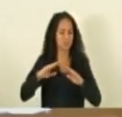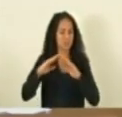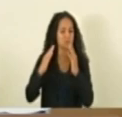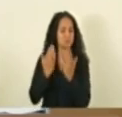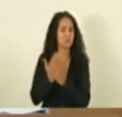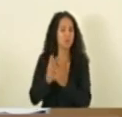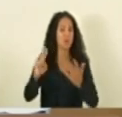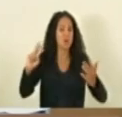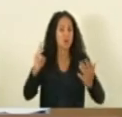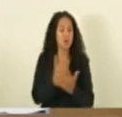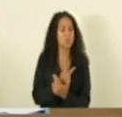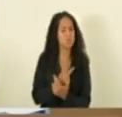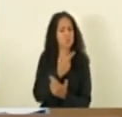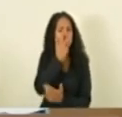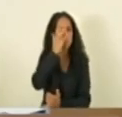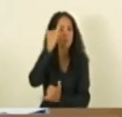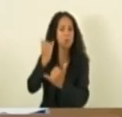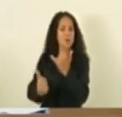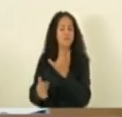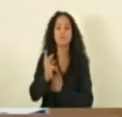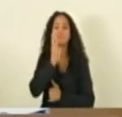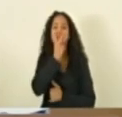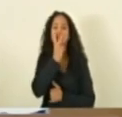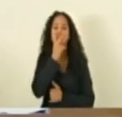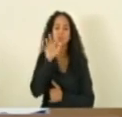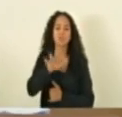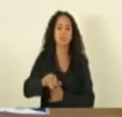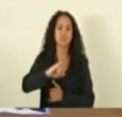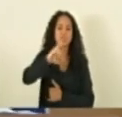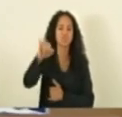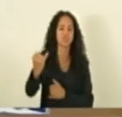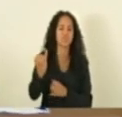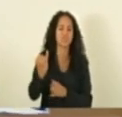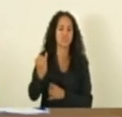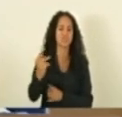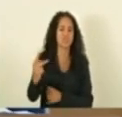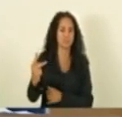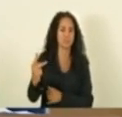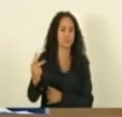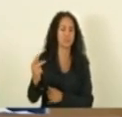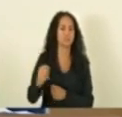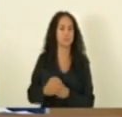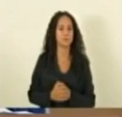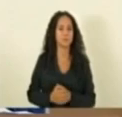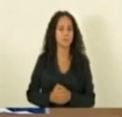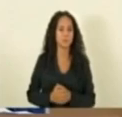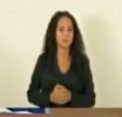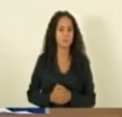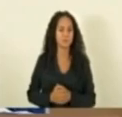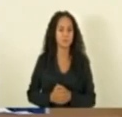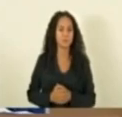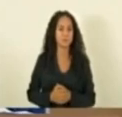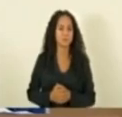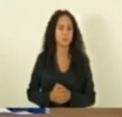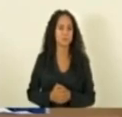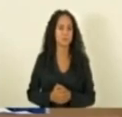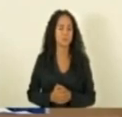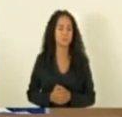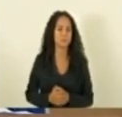em Vitória, aqui em Jardim da Penha, que só não teve a mesma